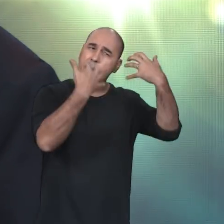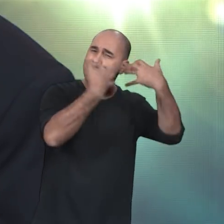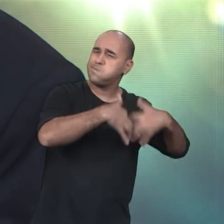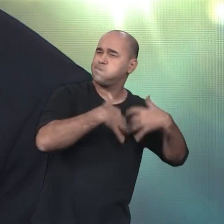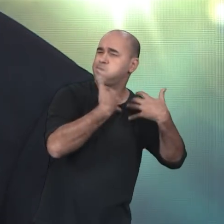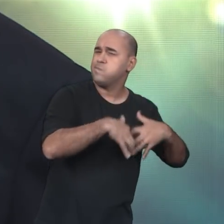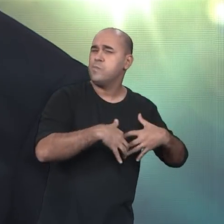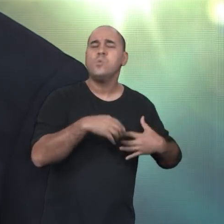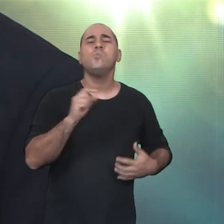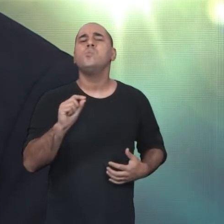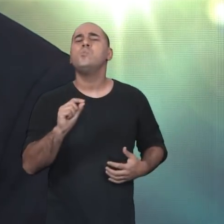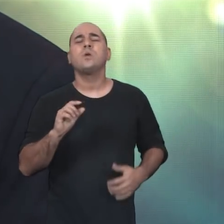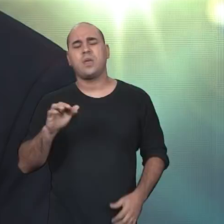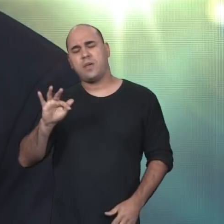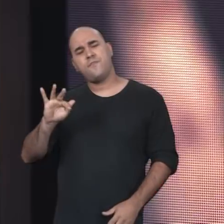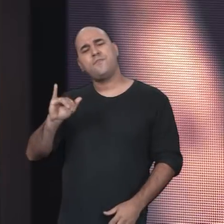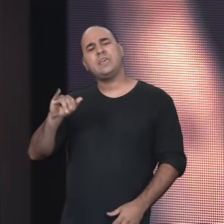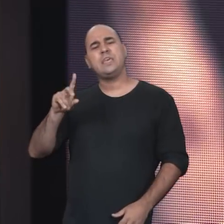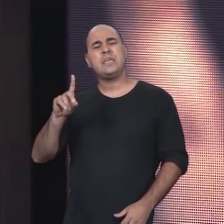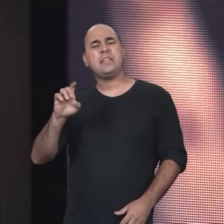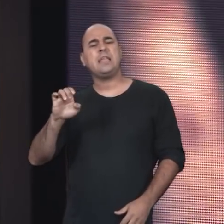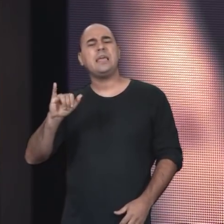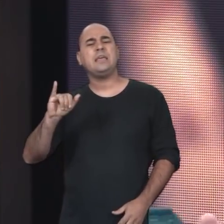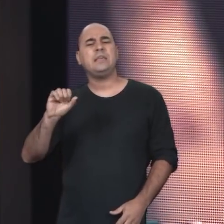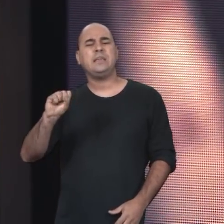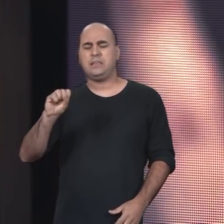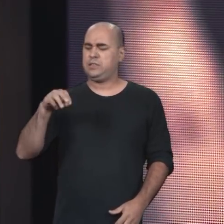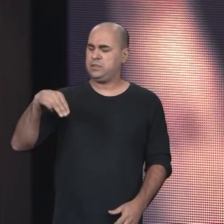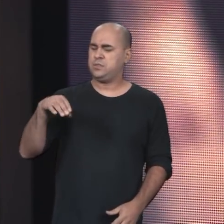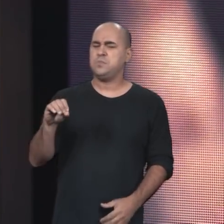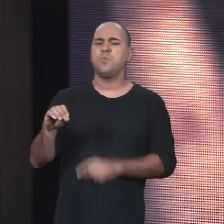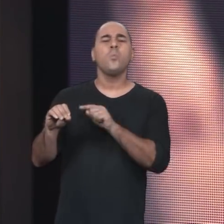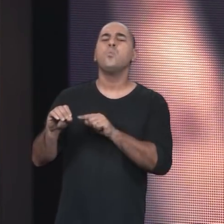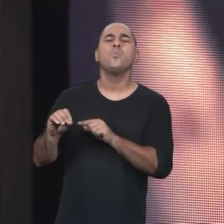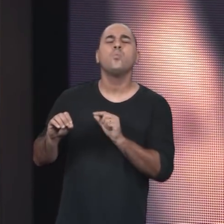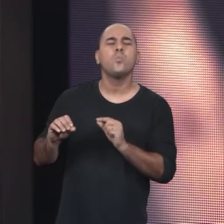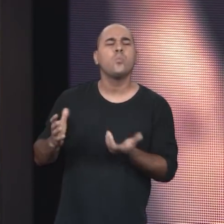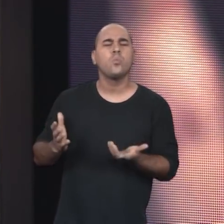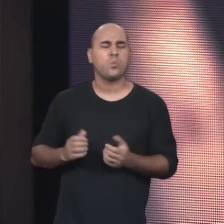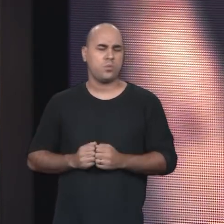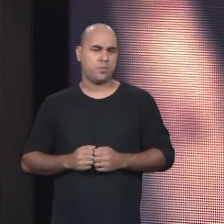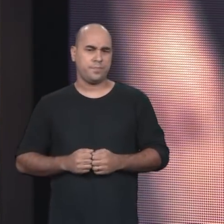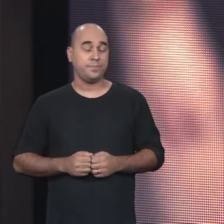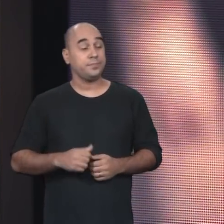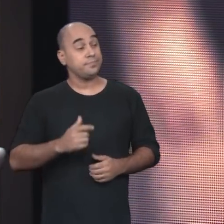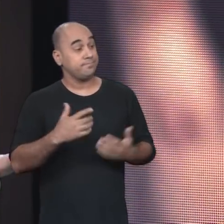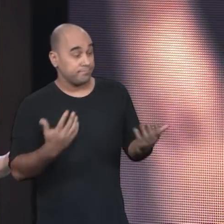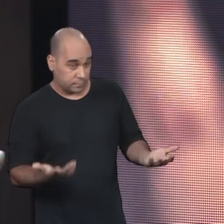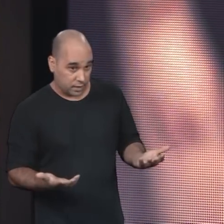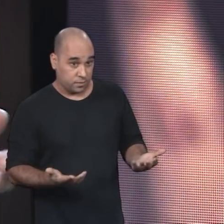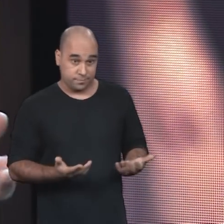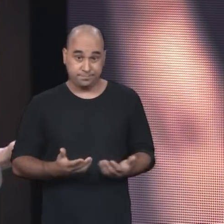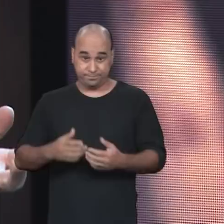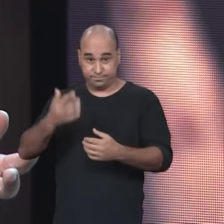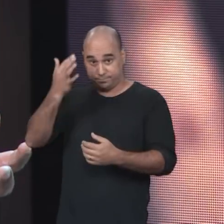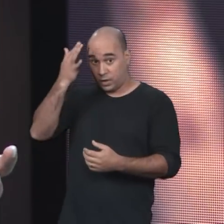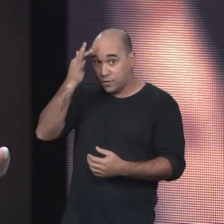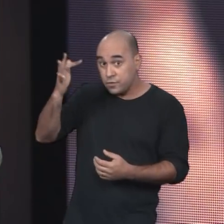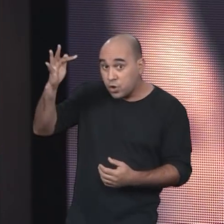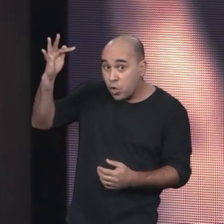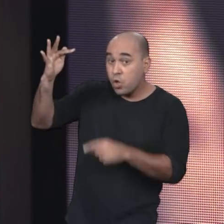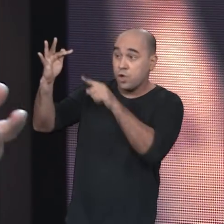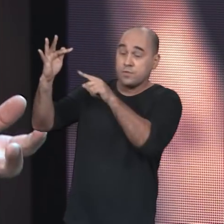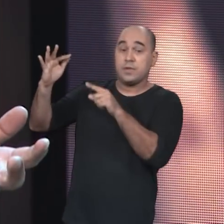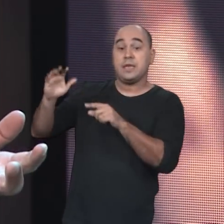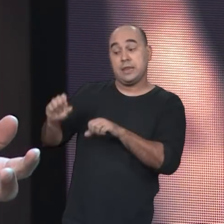muito. O que é fideísmo, Rodrigo? Bom, embora exista uma linha de filósofos cristãos que defendam o fideísmo,